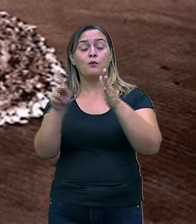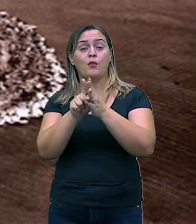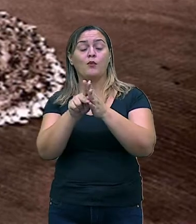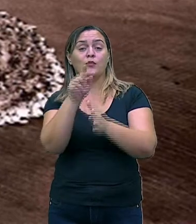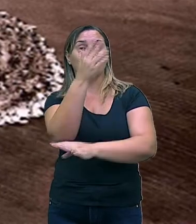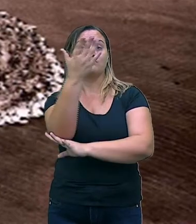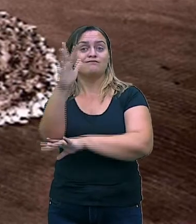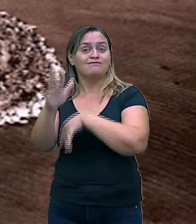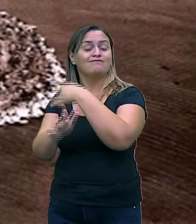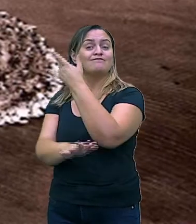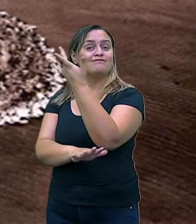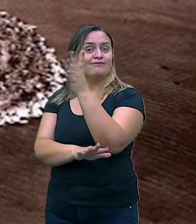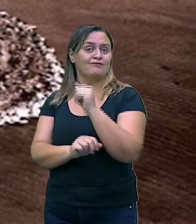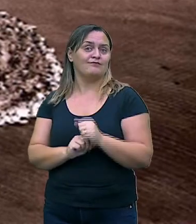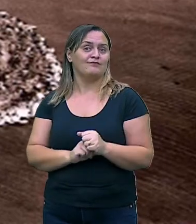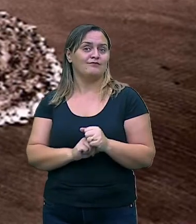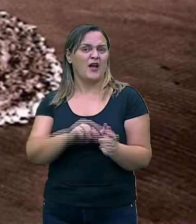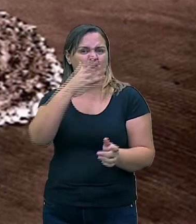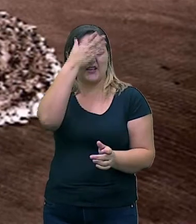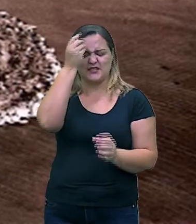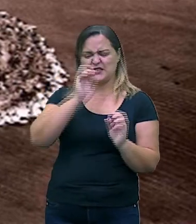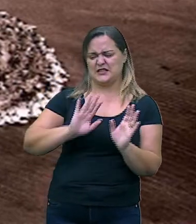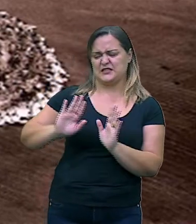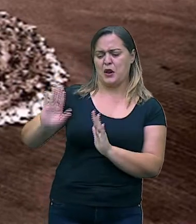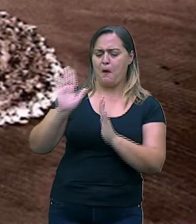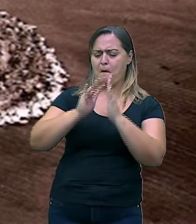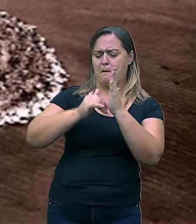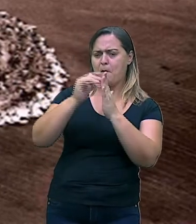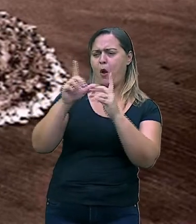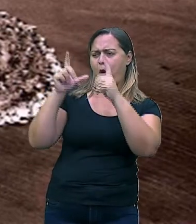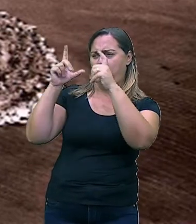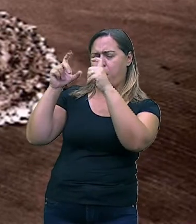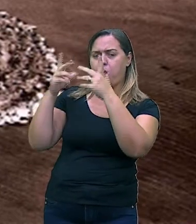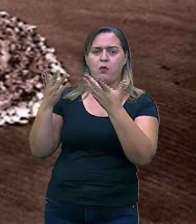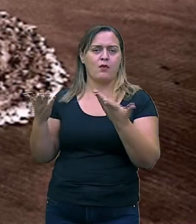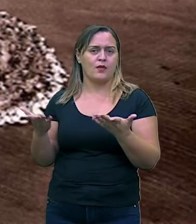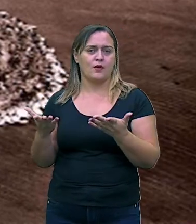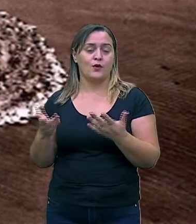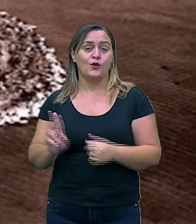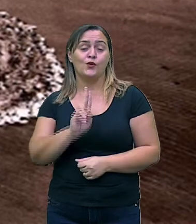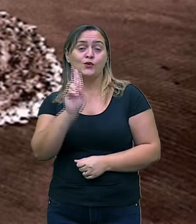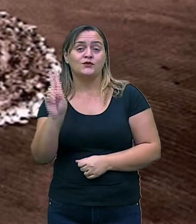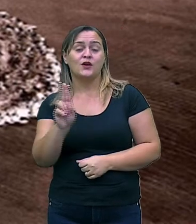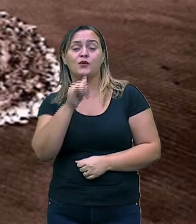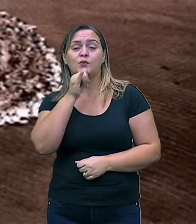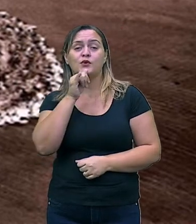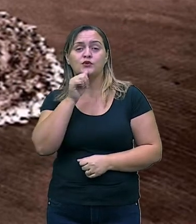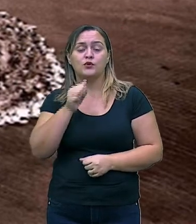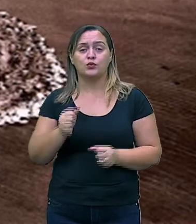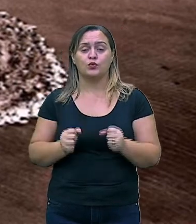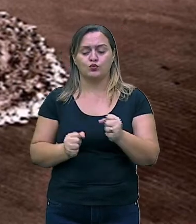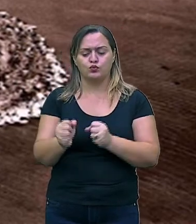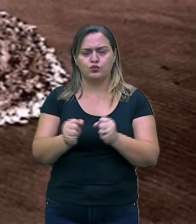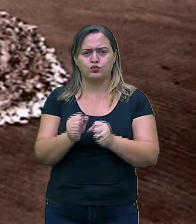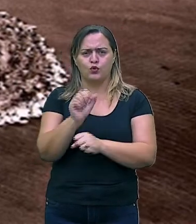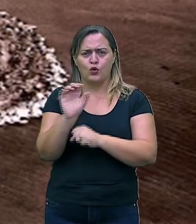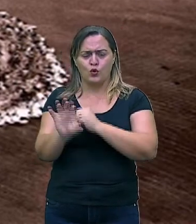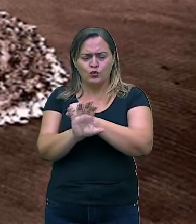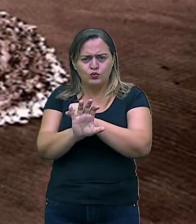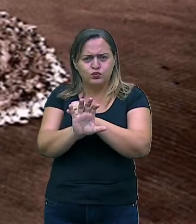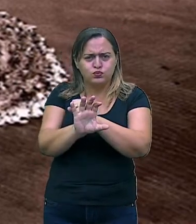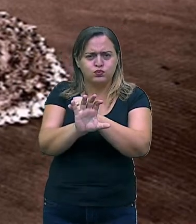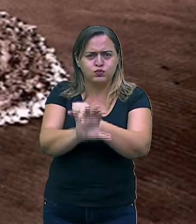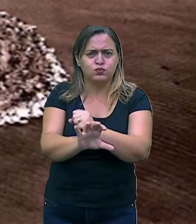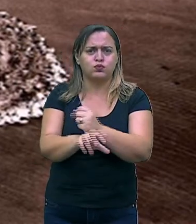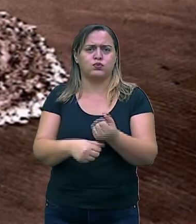como o pincel, a câmera fotográfica, esses artistas utilizavam, por exemplo, tratores e escavadeiras para remover a areia